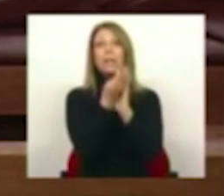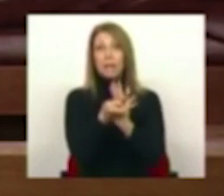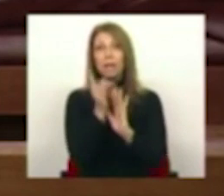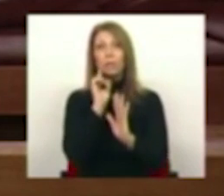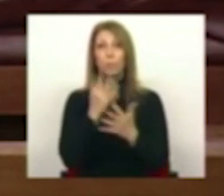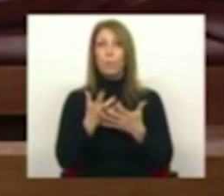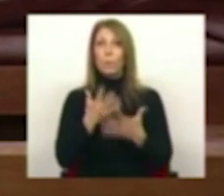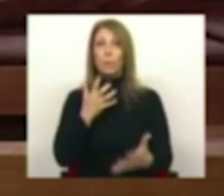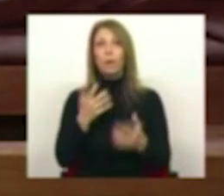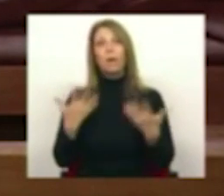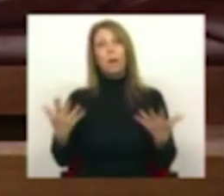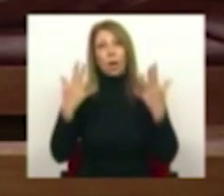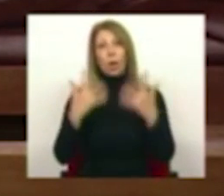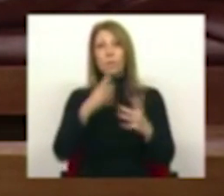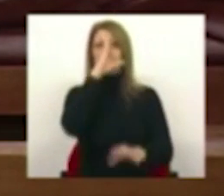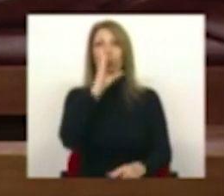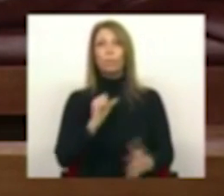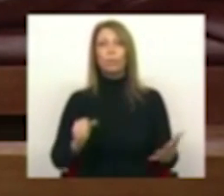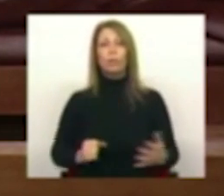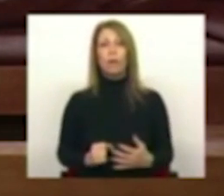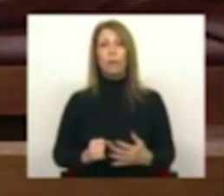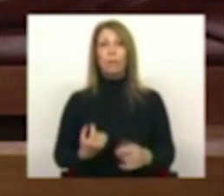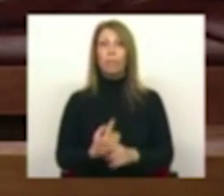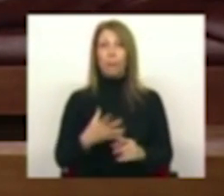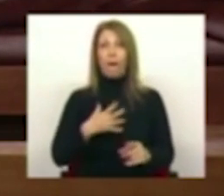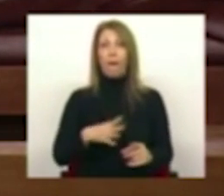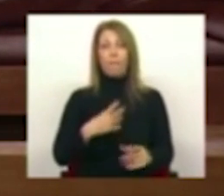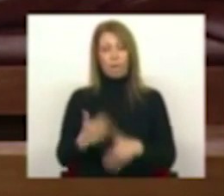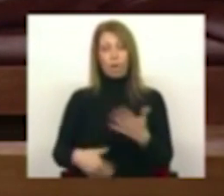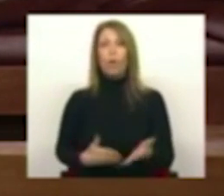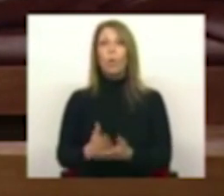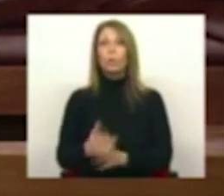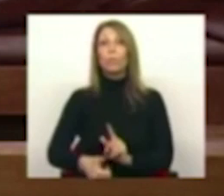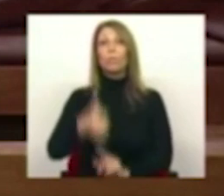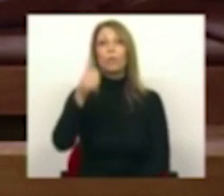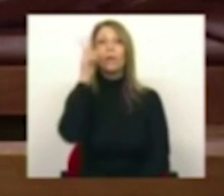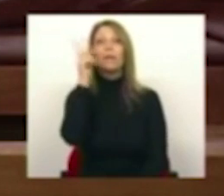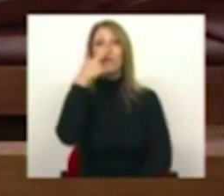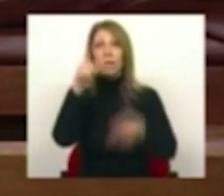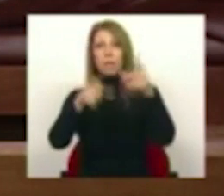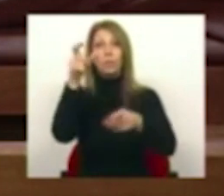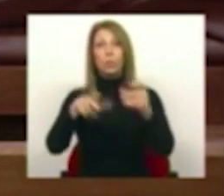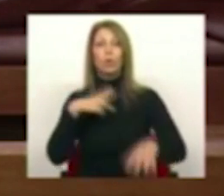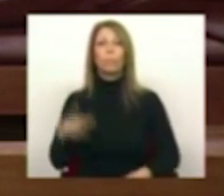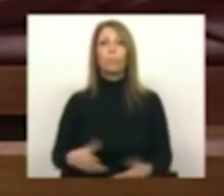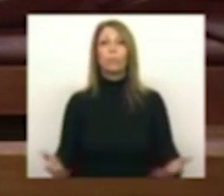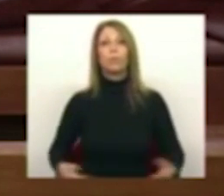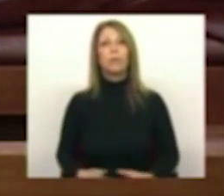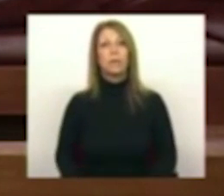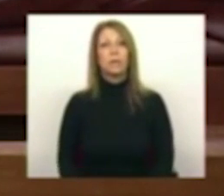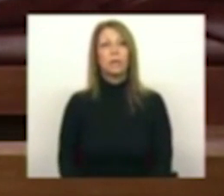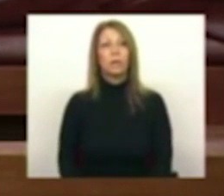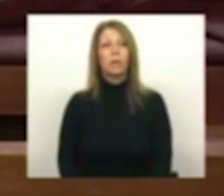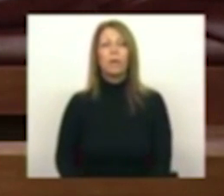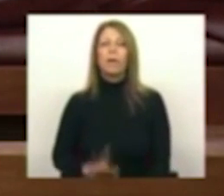significativas neste Orçamento de Estado para continuarmos a melhoria de vida dos portugueses.